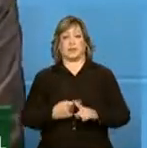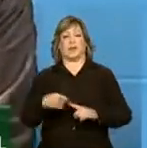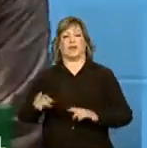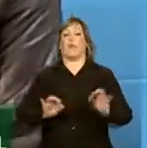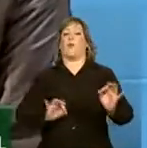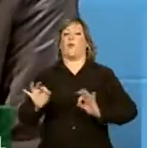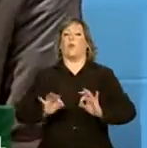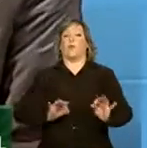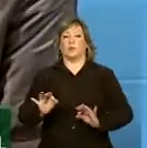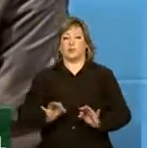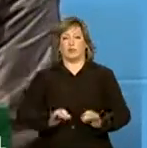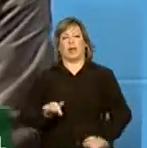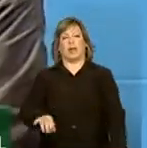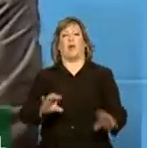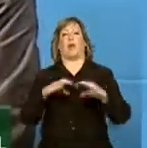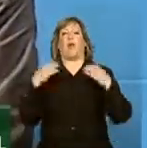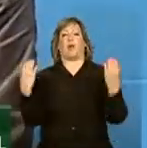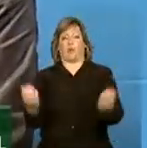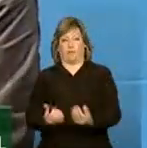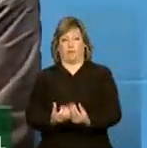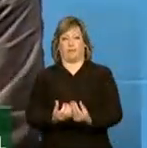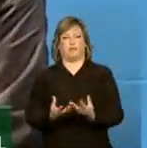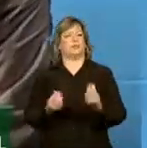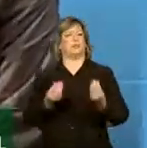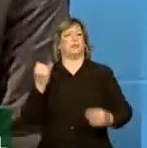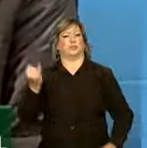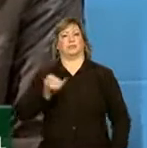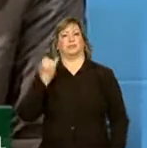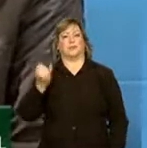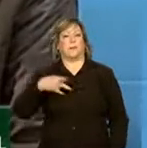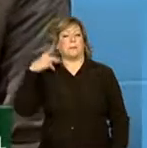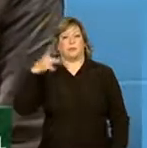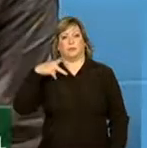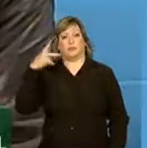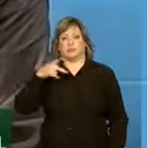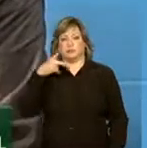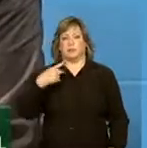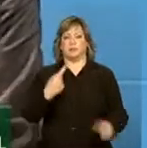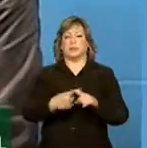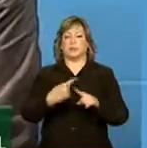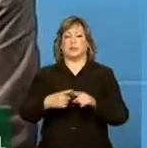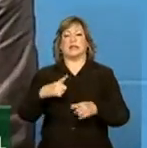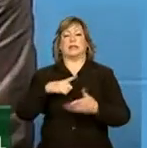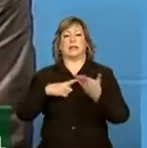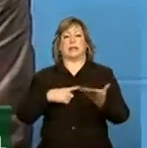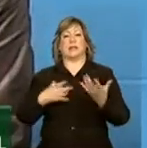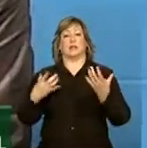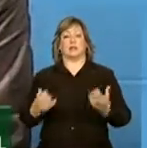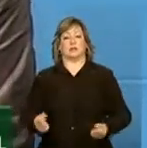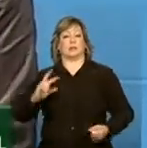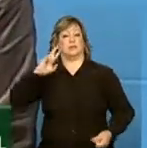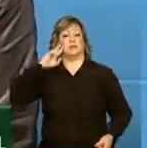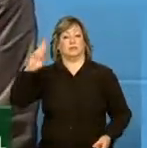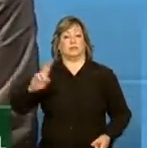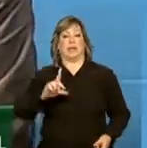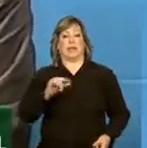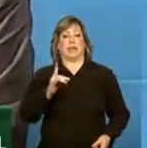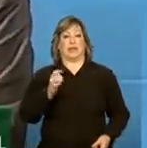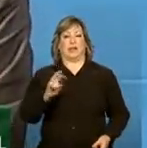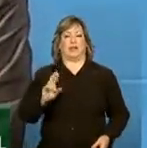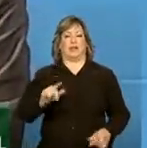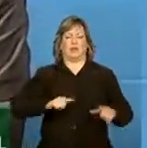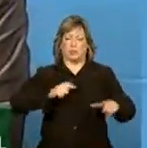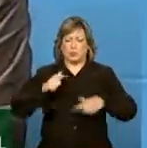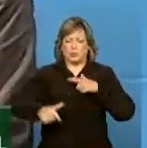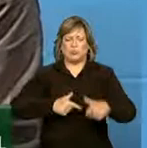organizado essa conferência tão importante politicamente e também por ter assumido a liderança na luta contra o